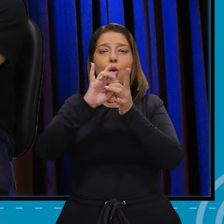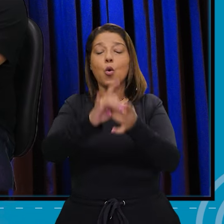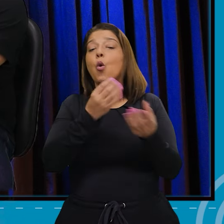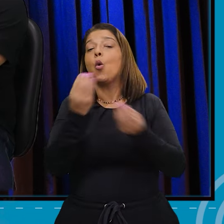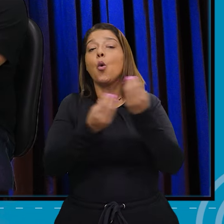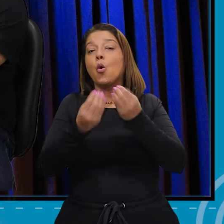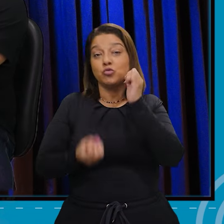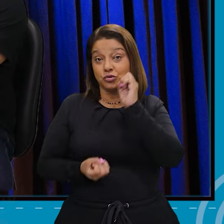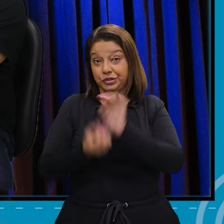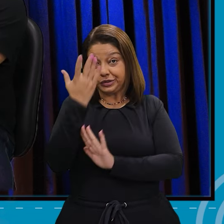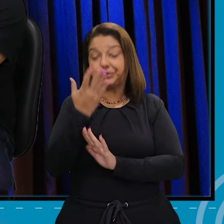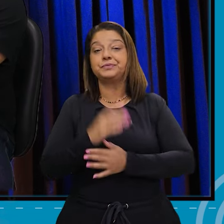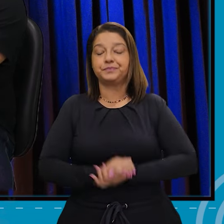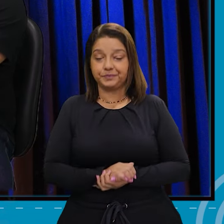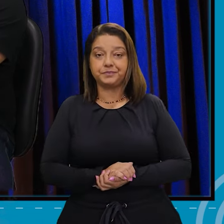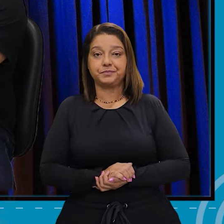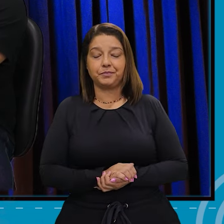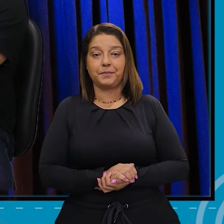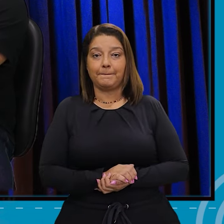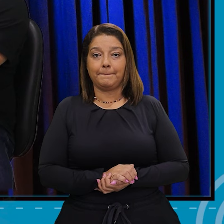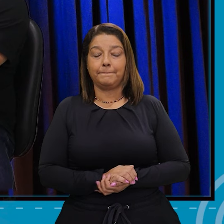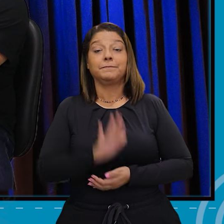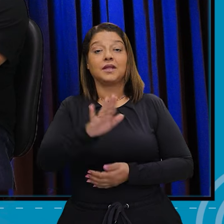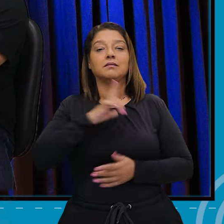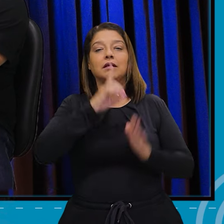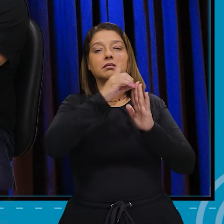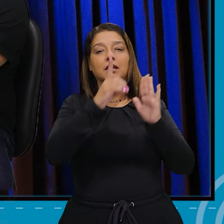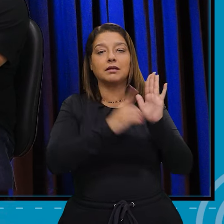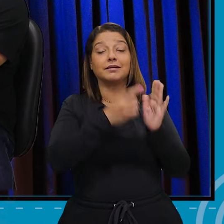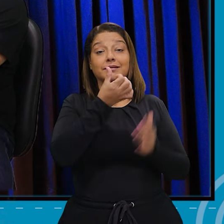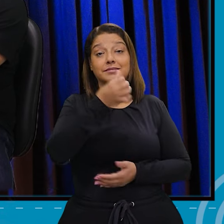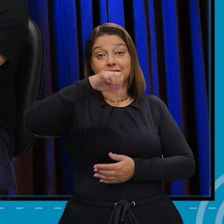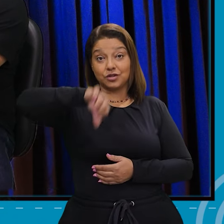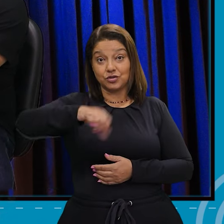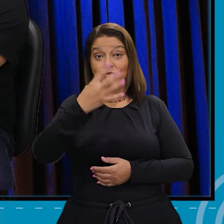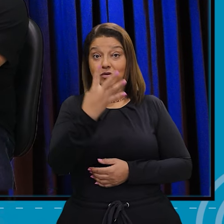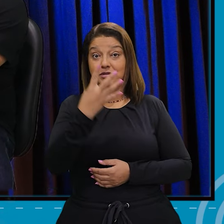ela existiu. A partir do decreto